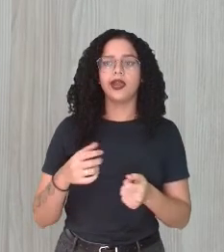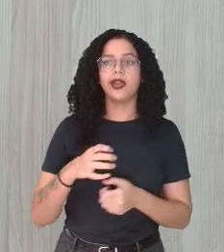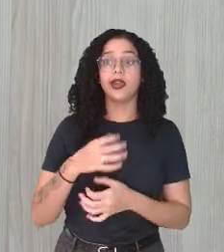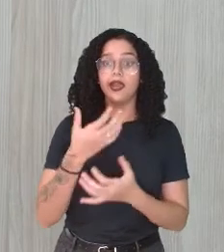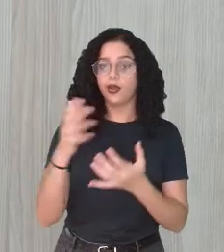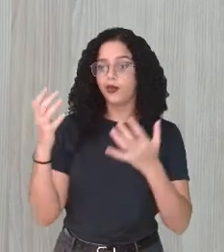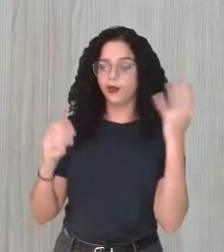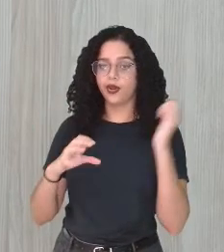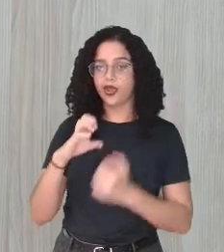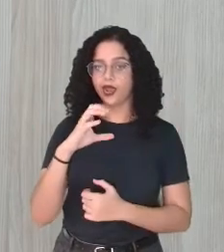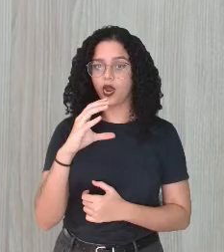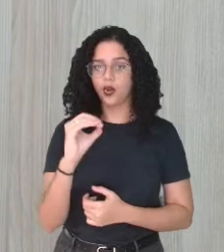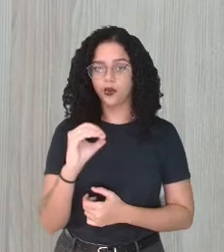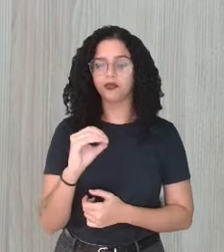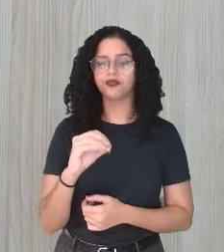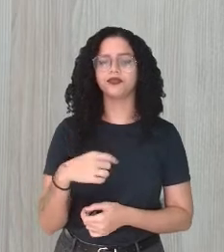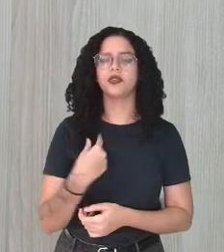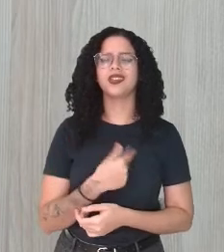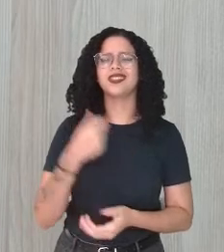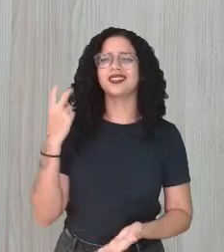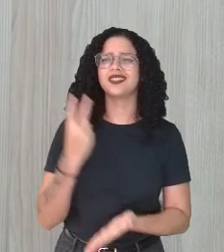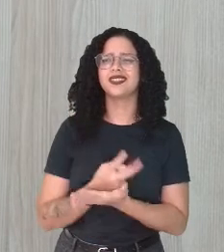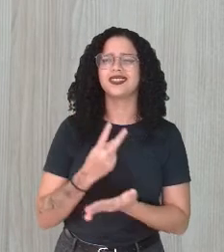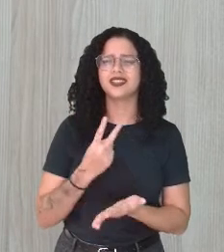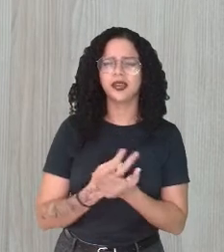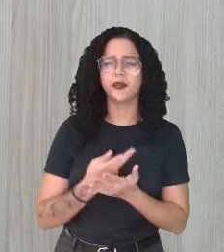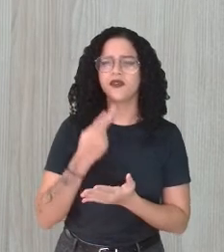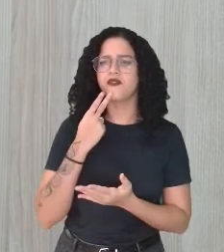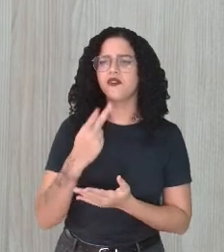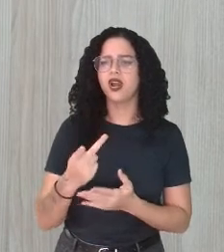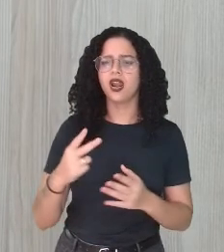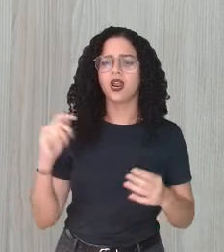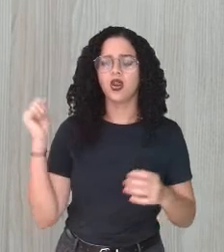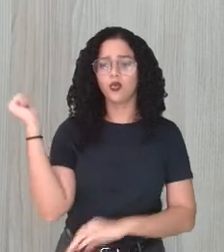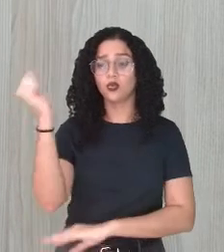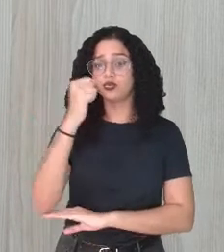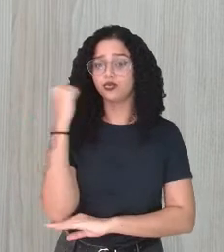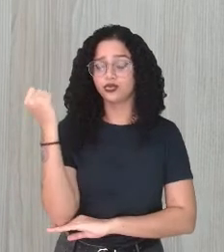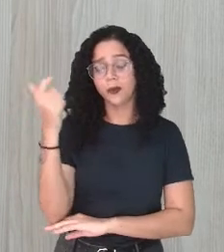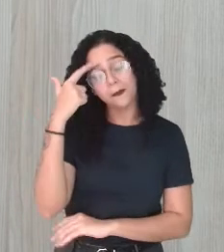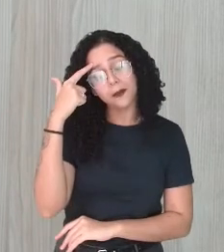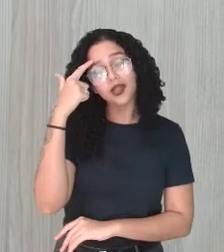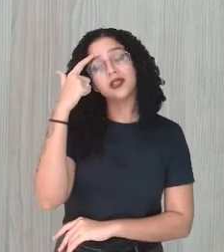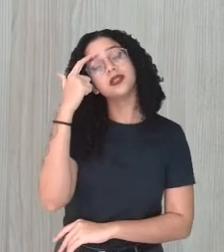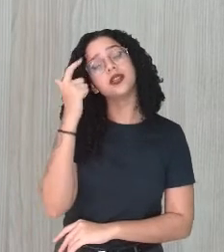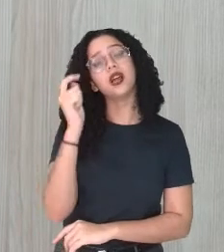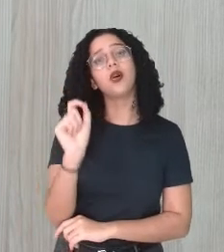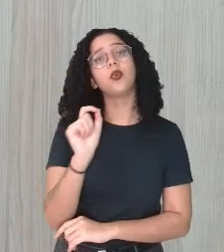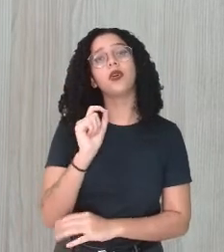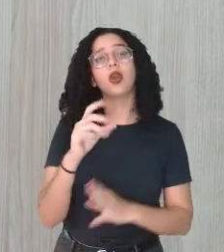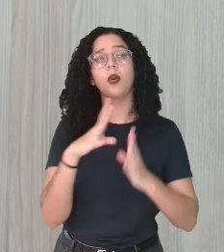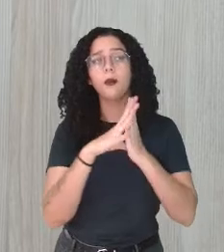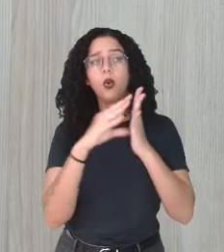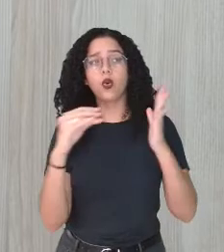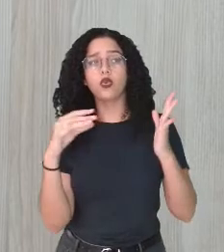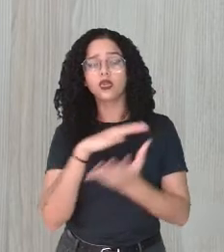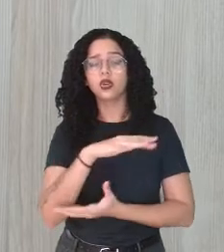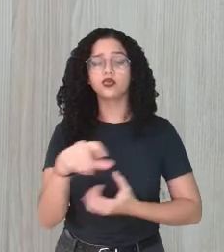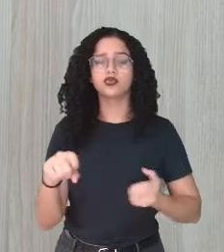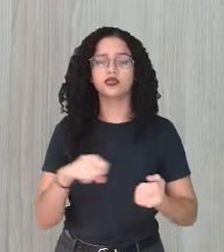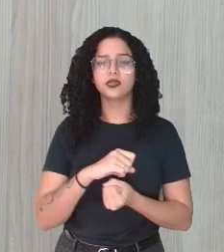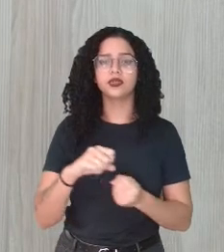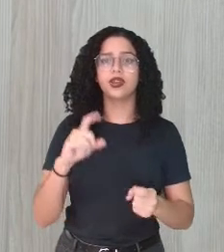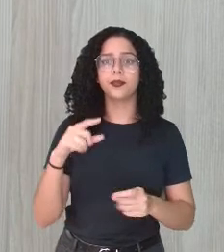mais. E aí, a gente sempre fala, né? A urgência de a gente pensar um modelo sustentável. É